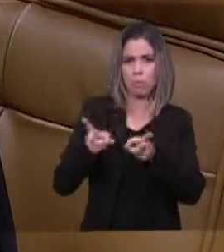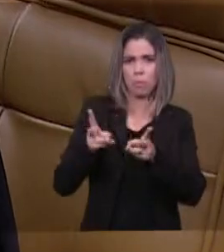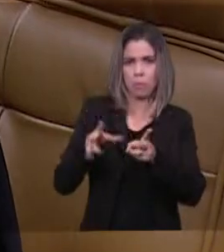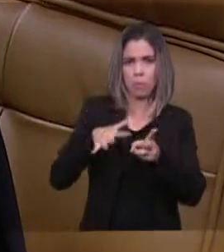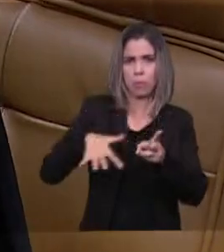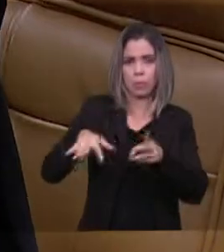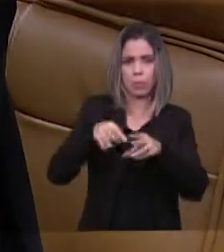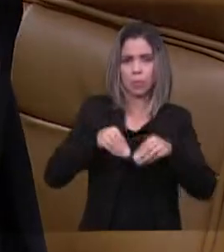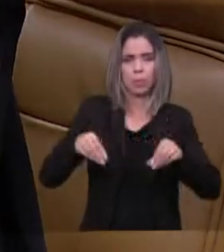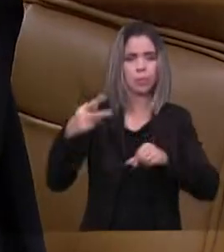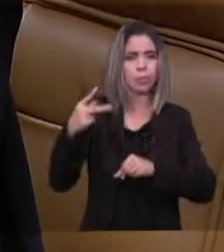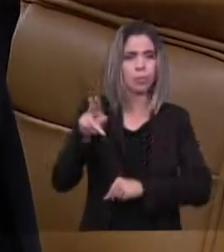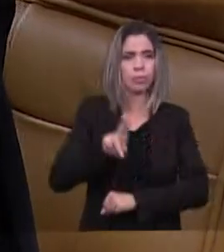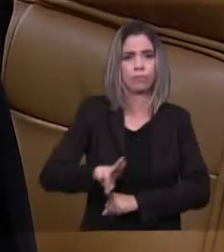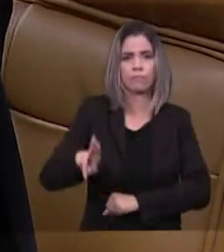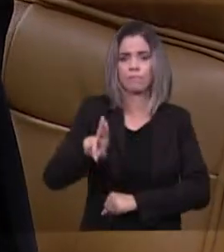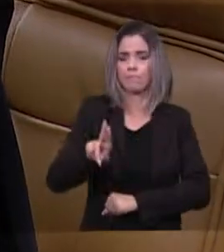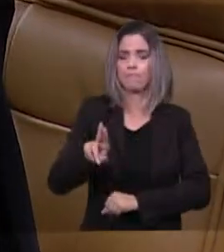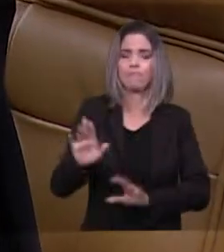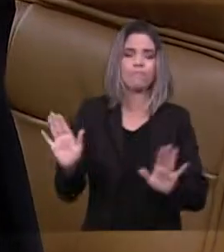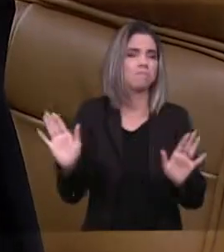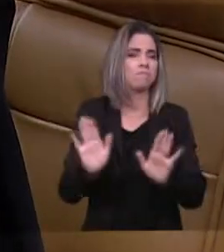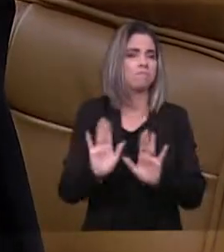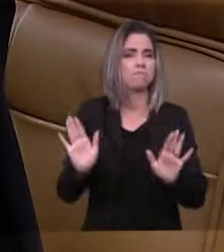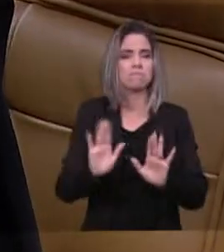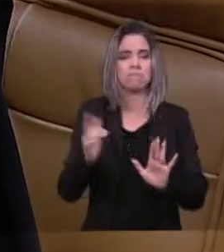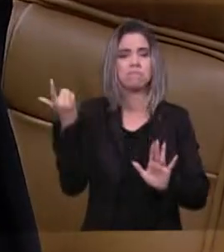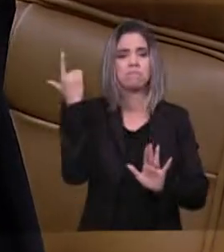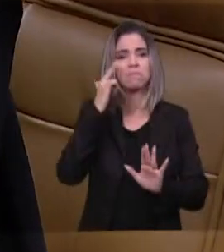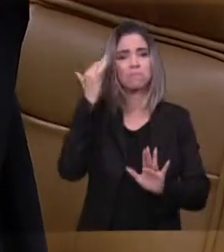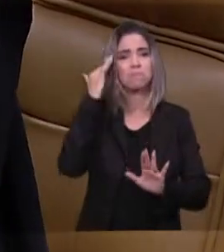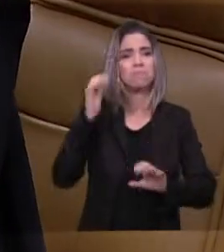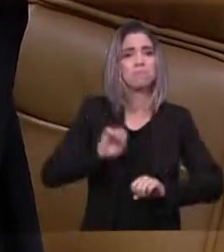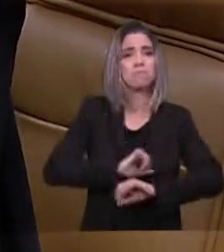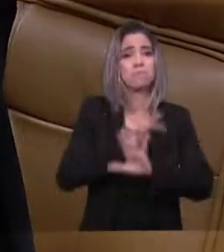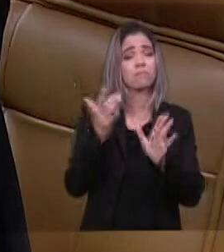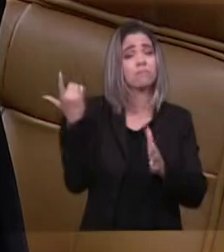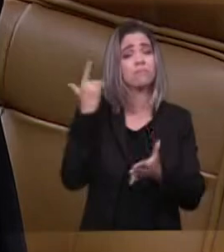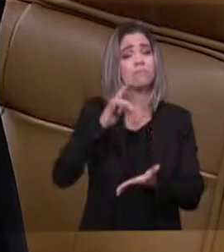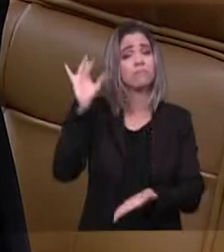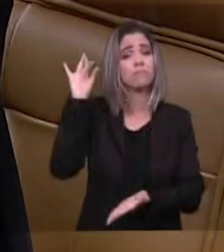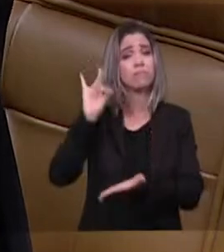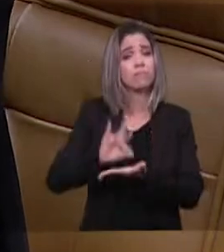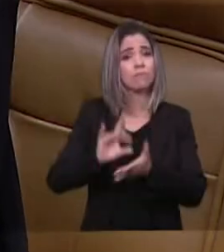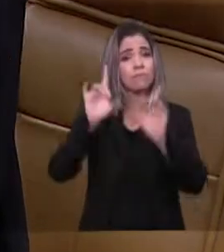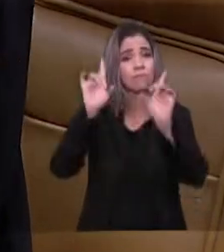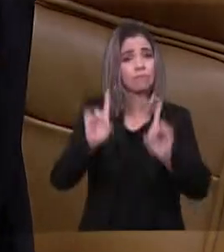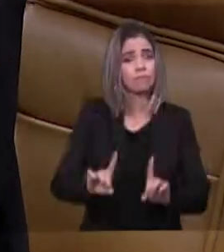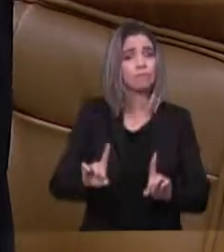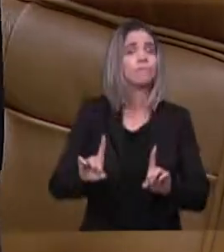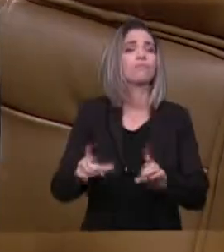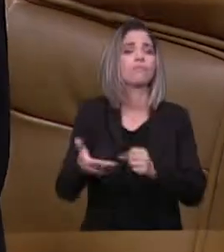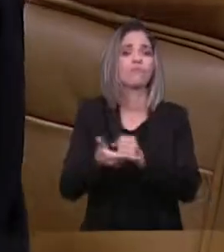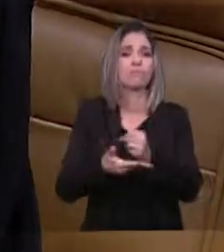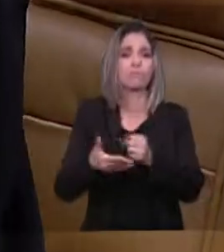terras tradicionalmente ocupadas é indispensável para a concretização dos direitos fundamentais básicos desses povos.